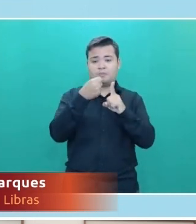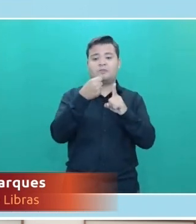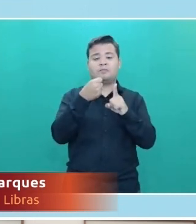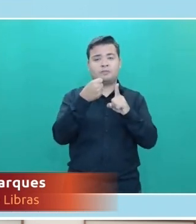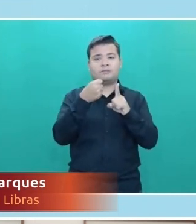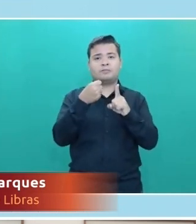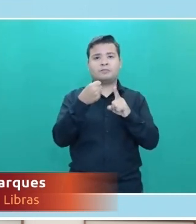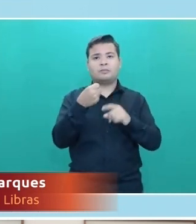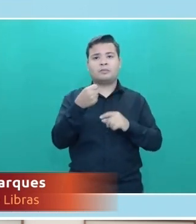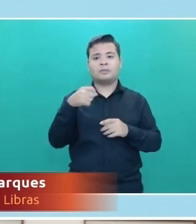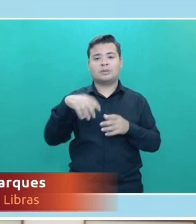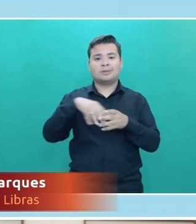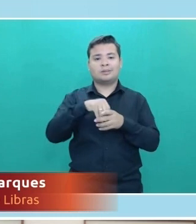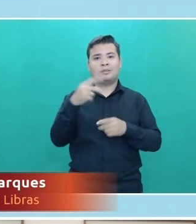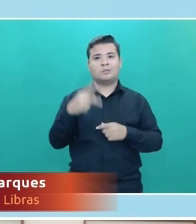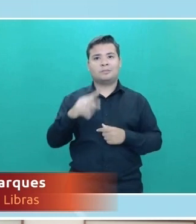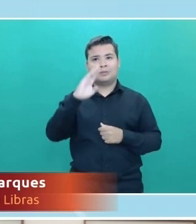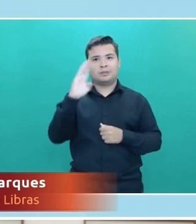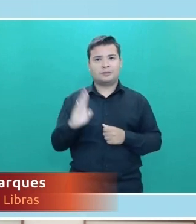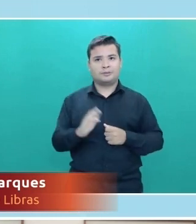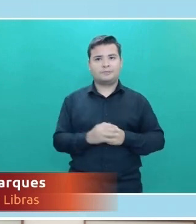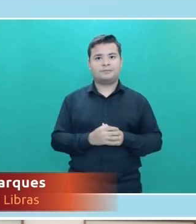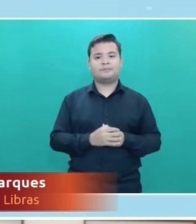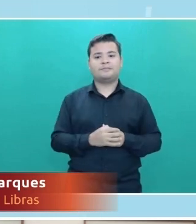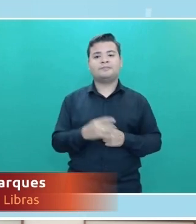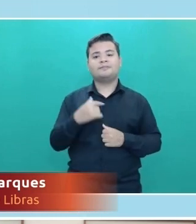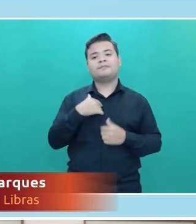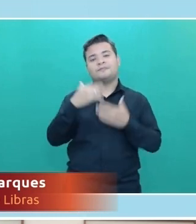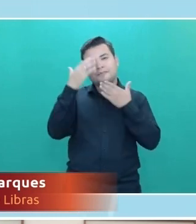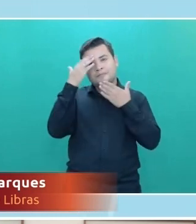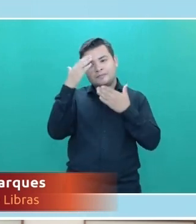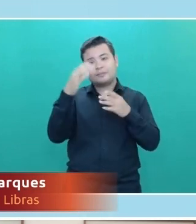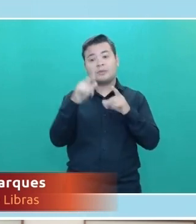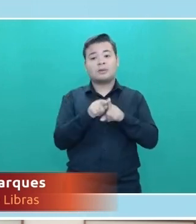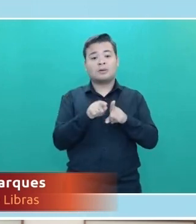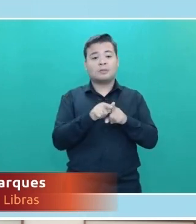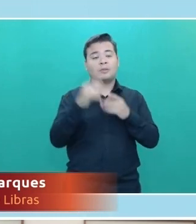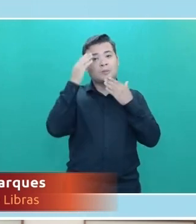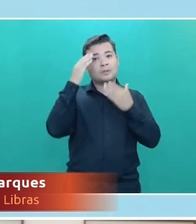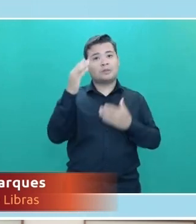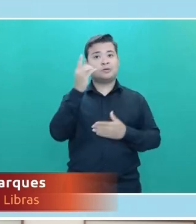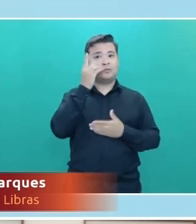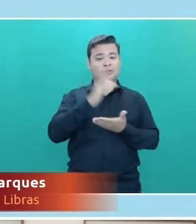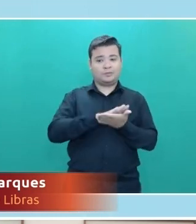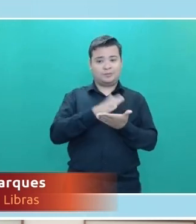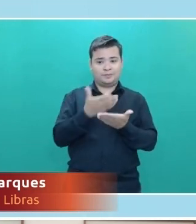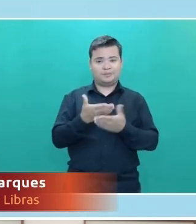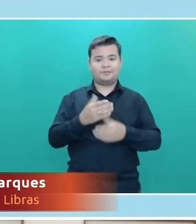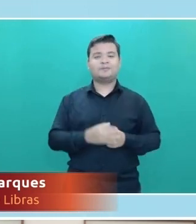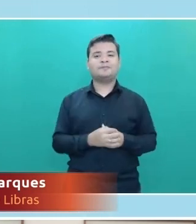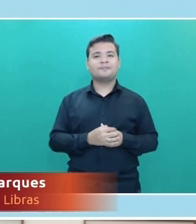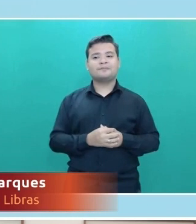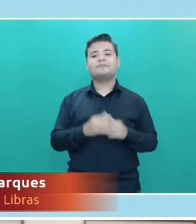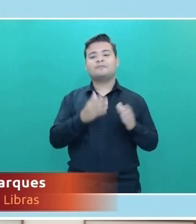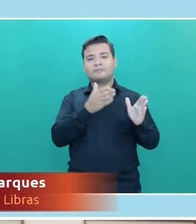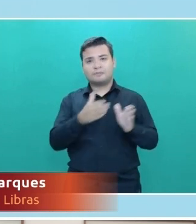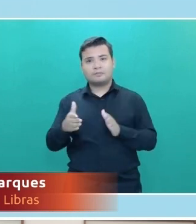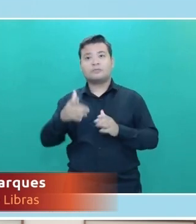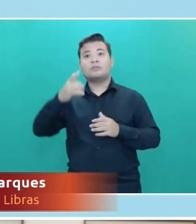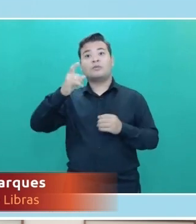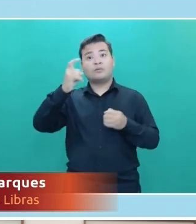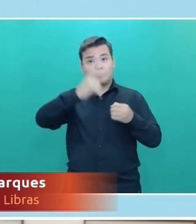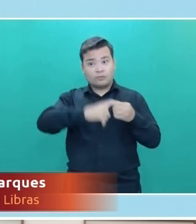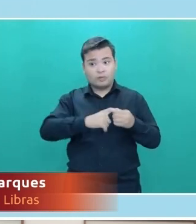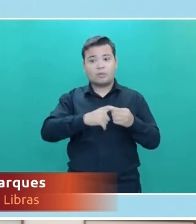aqui dentro do país. Obrigada novamente, obrigada também ao Diogo nesse bloco. Daqui a pouco a gente volta para finalizar o Conexões de